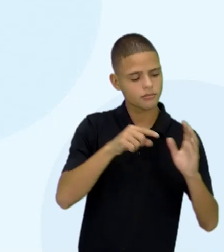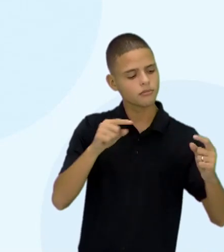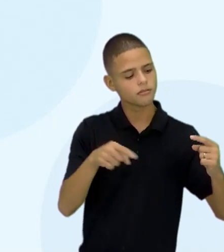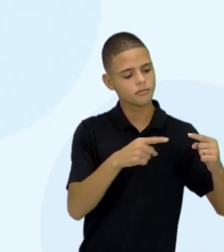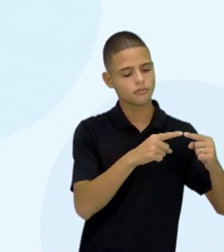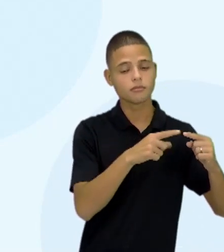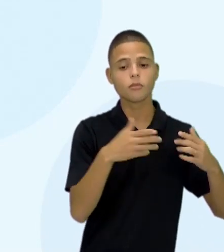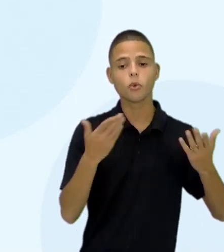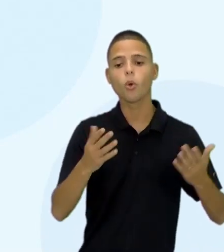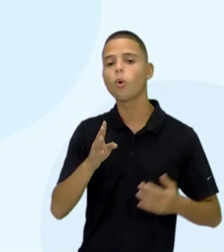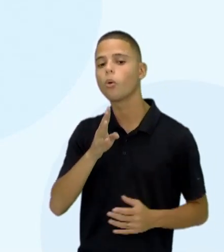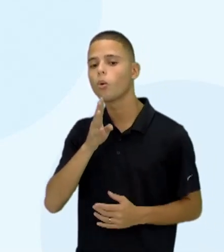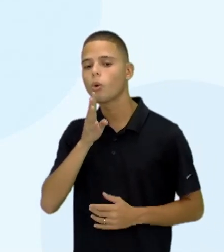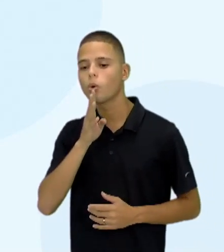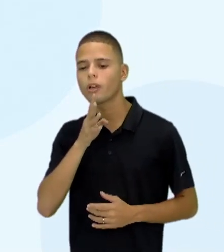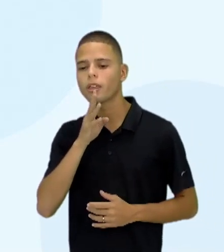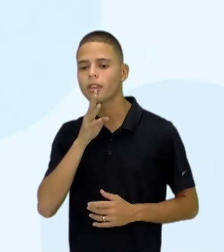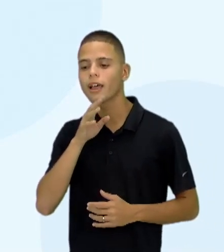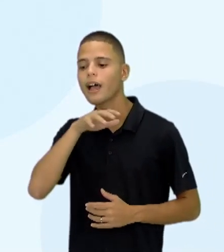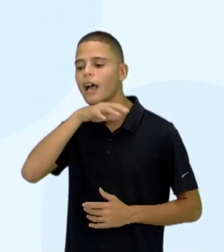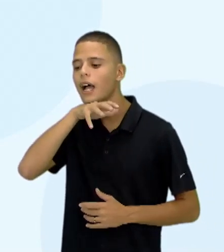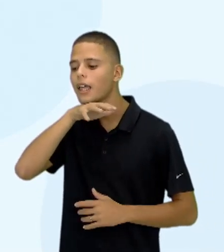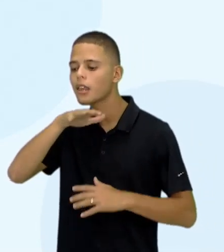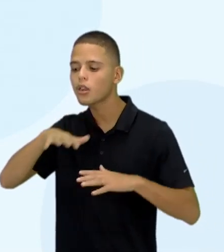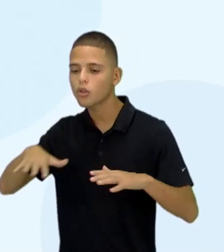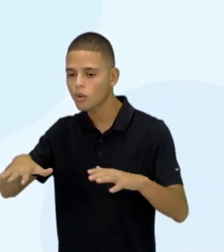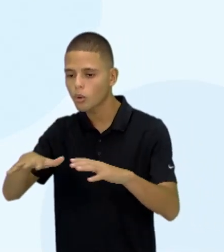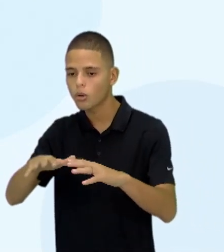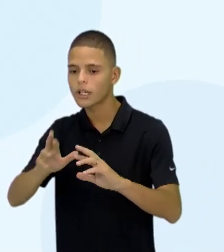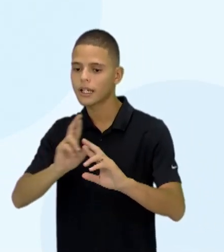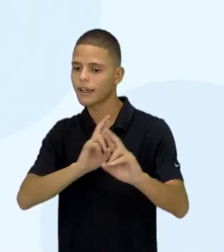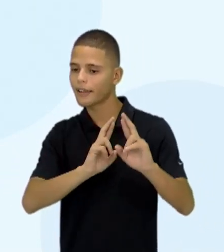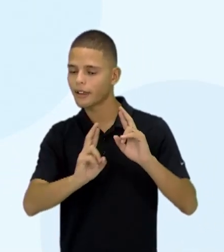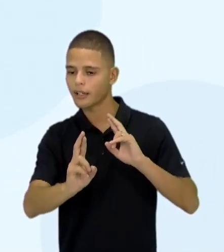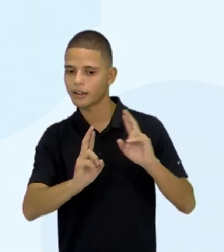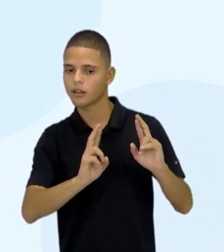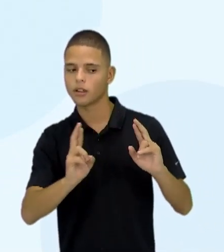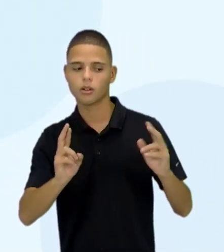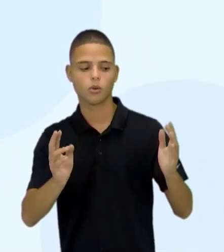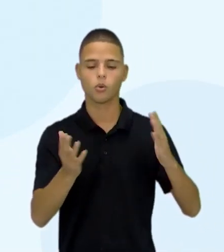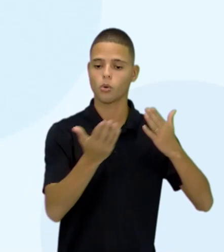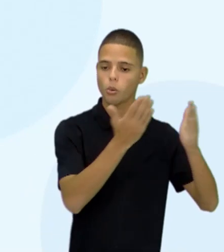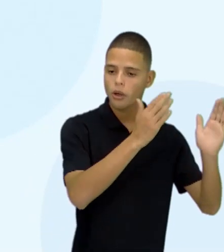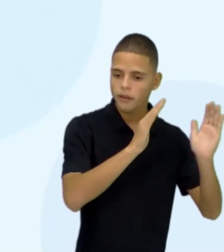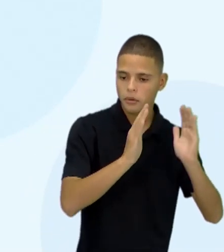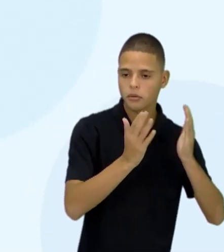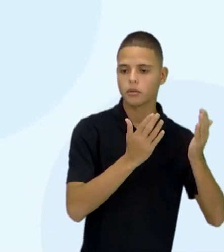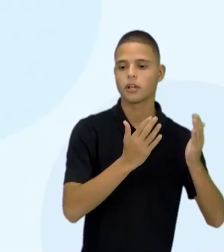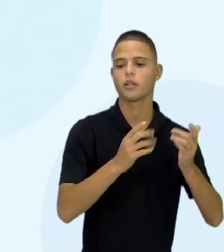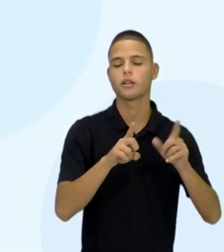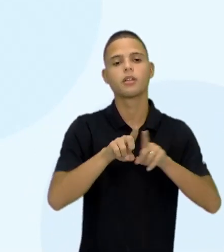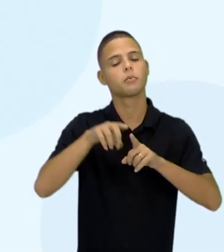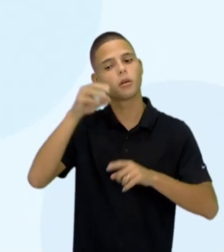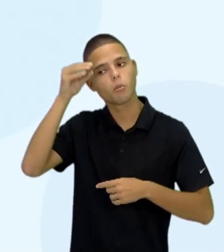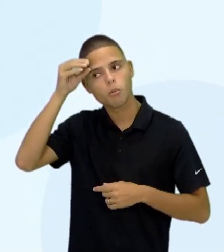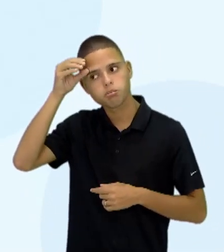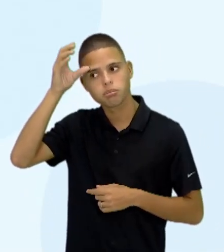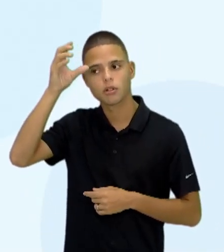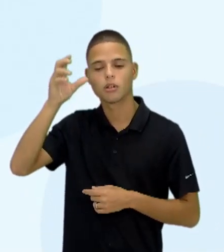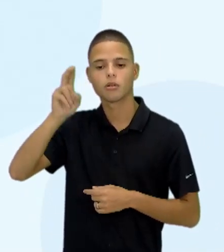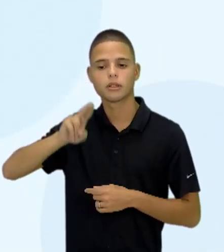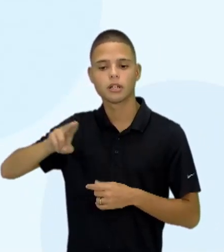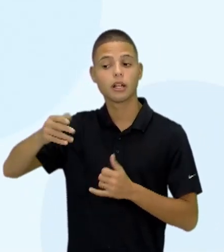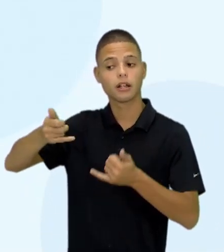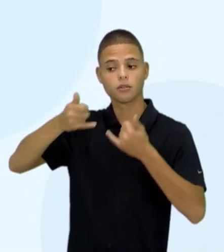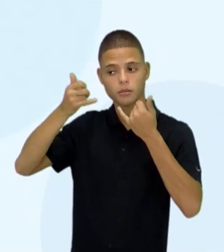objetivo? É conhecer se esses animais, e sua relação com a natureza e por meio do conhecimento através do banco de dados